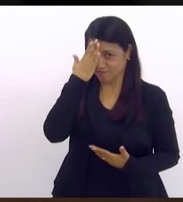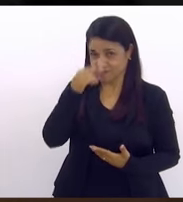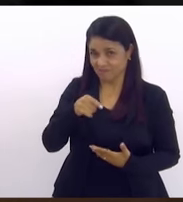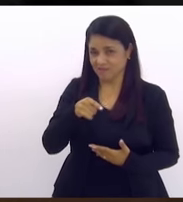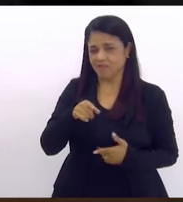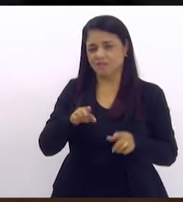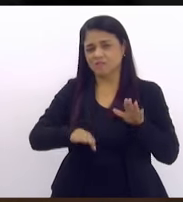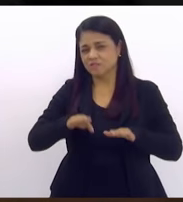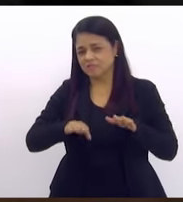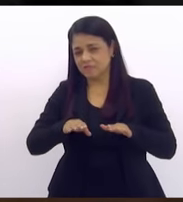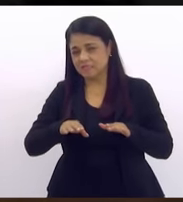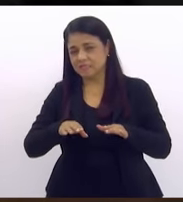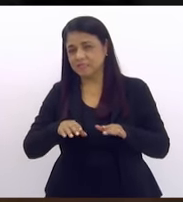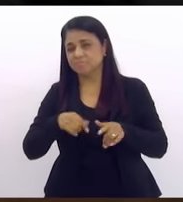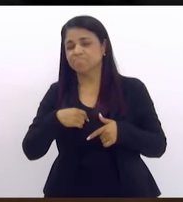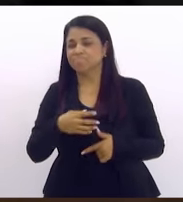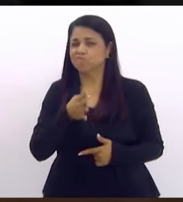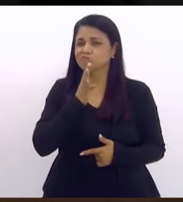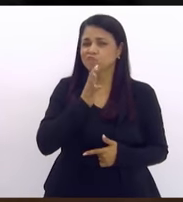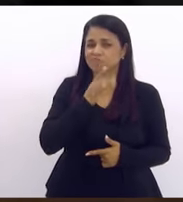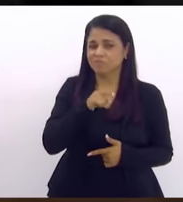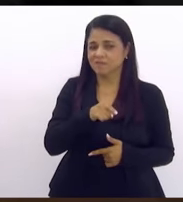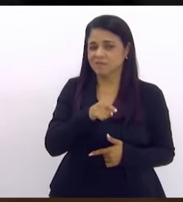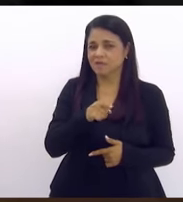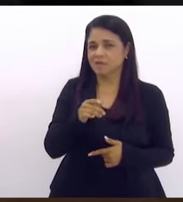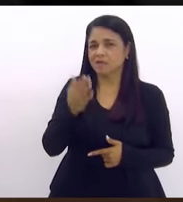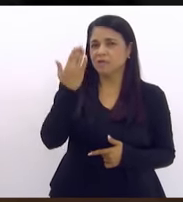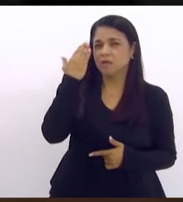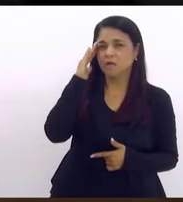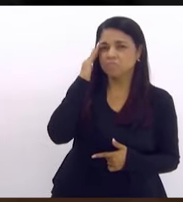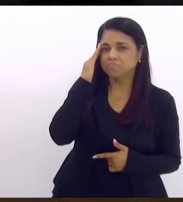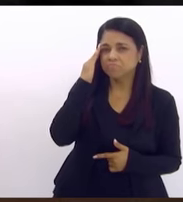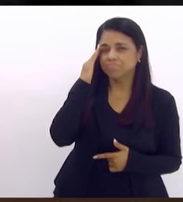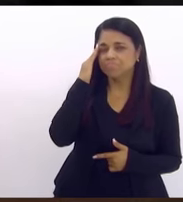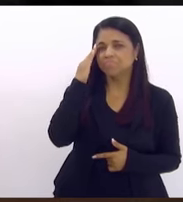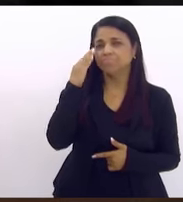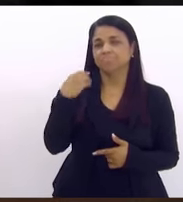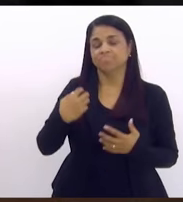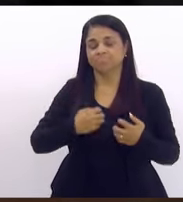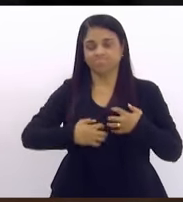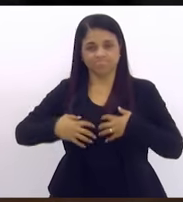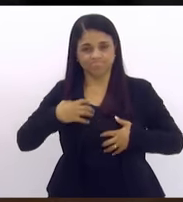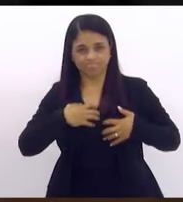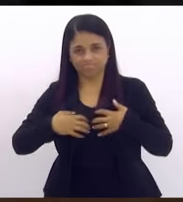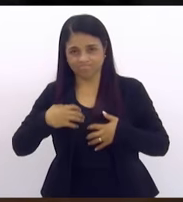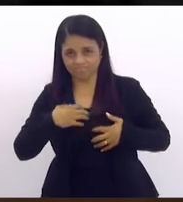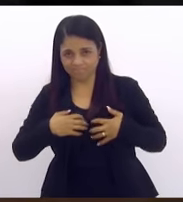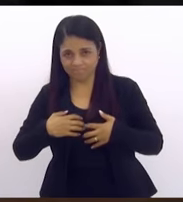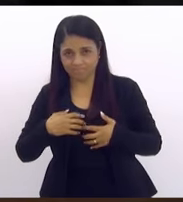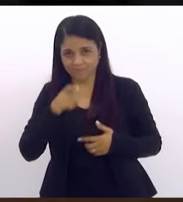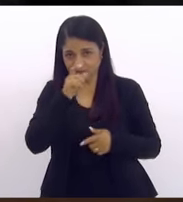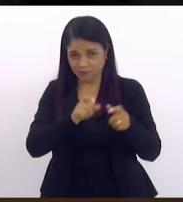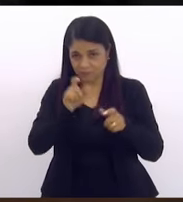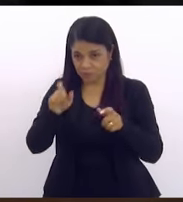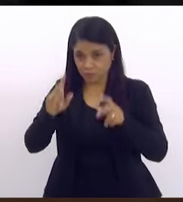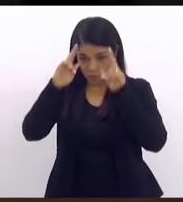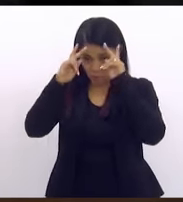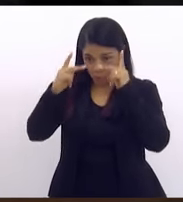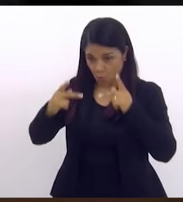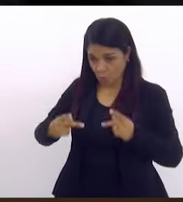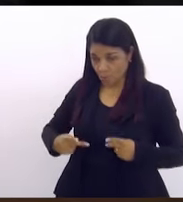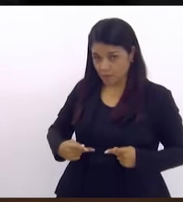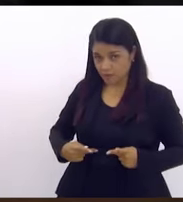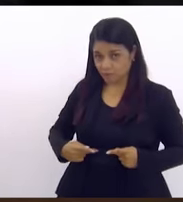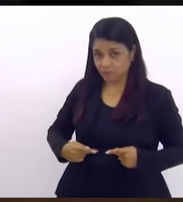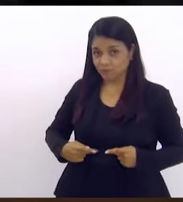mesmo tempo era reconhecido por sua capacidade de compreensão das aflições daquele que o cercam humano como diria niet